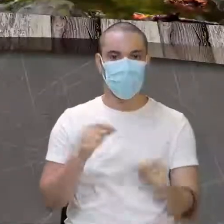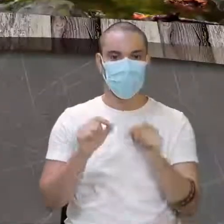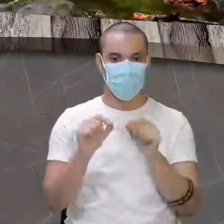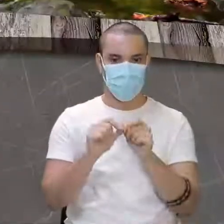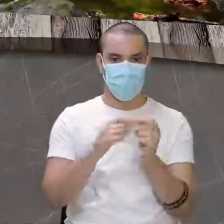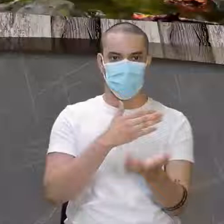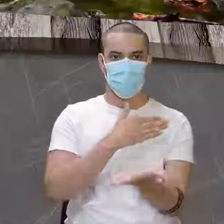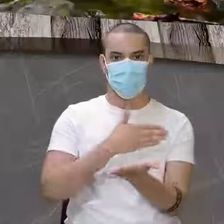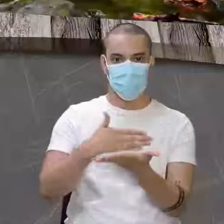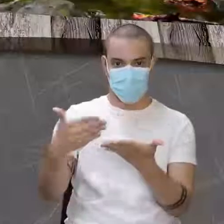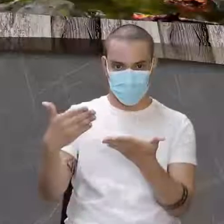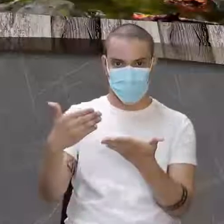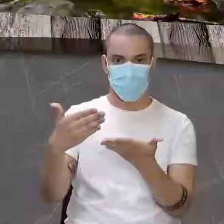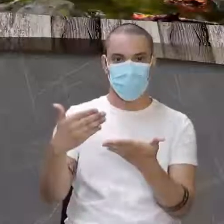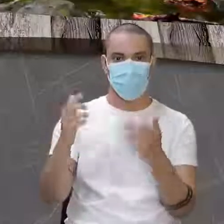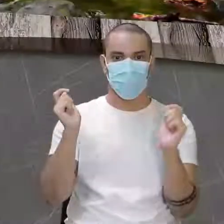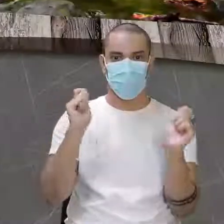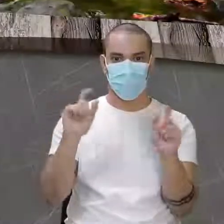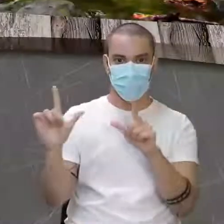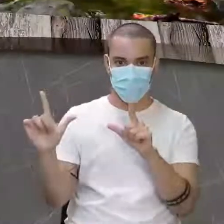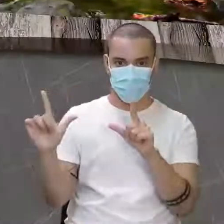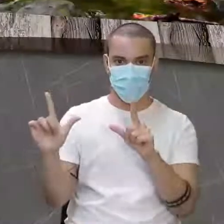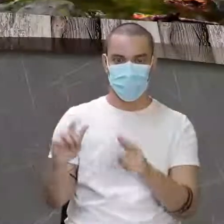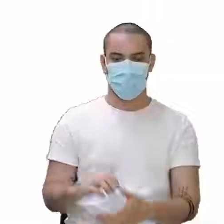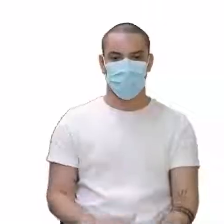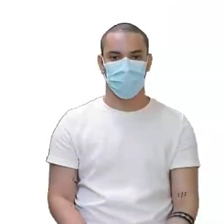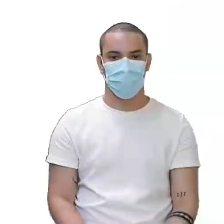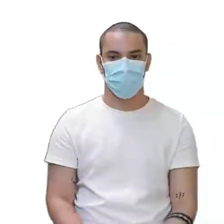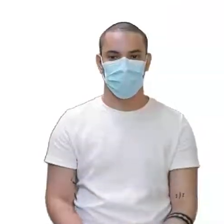e iniciar aqui. Pode jogar no quadro.